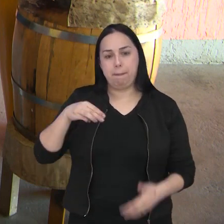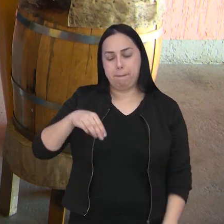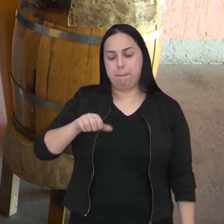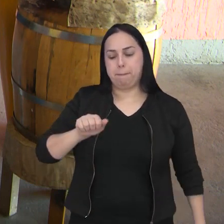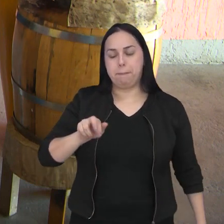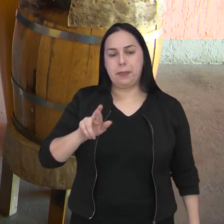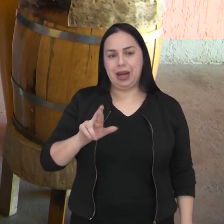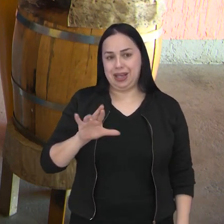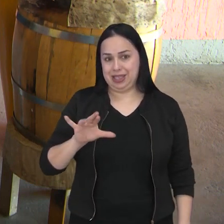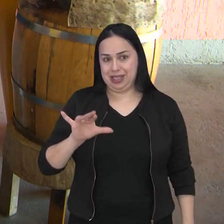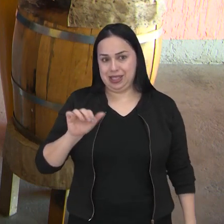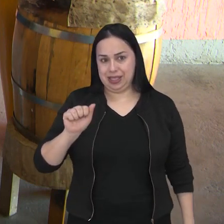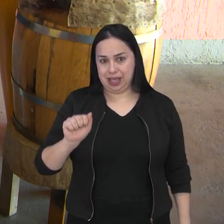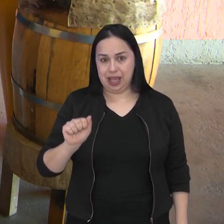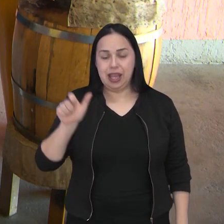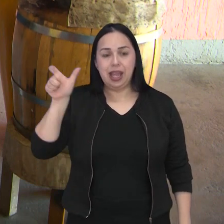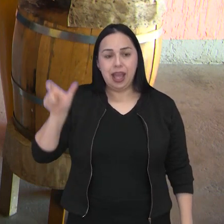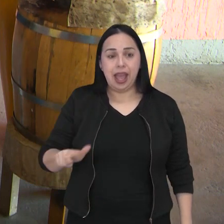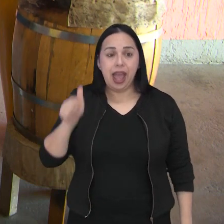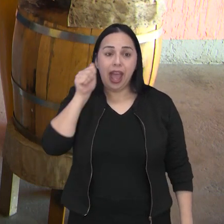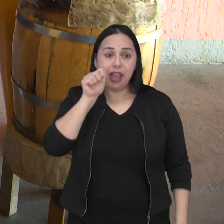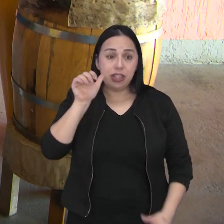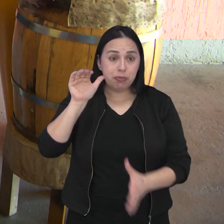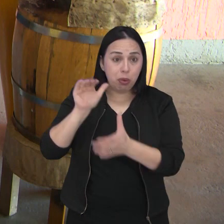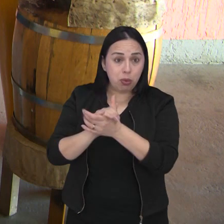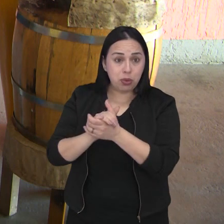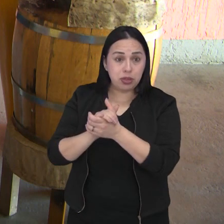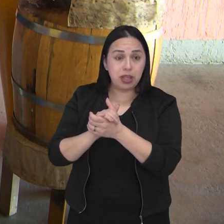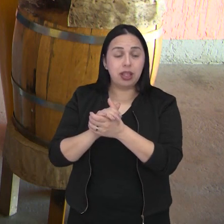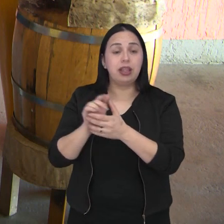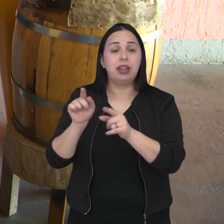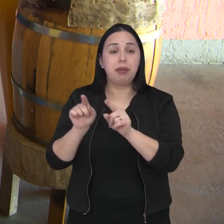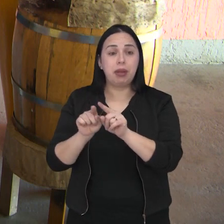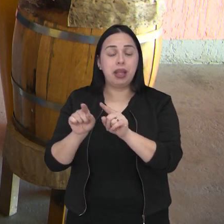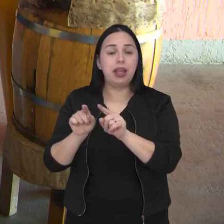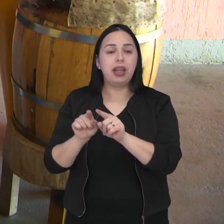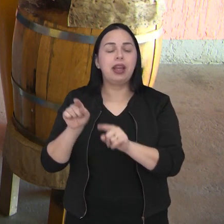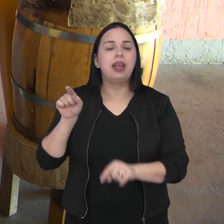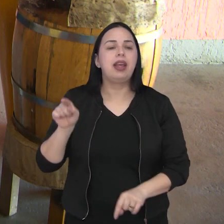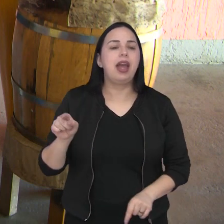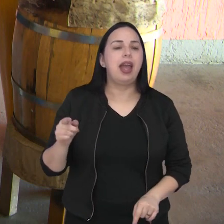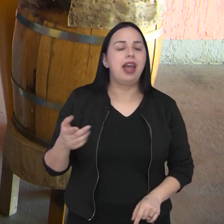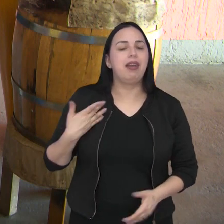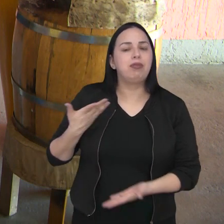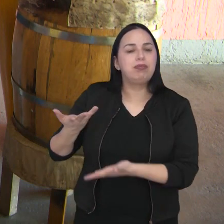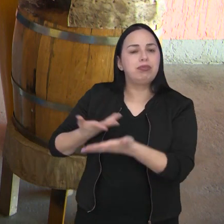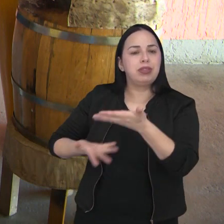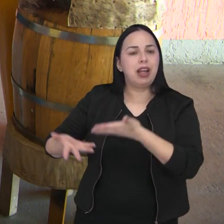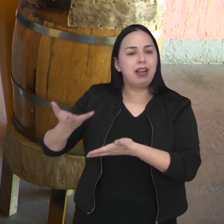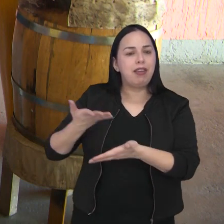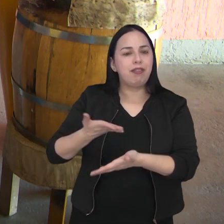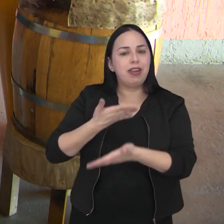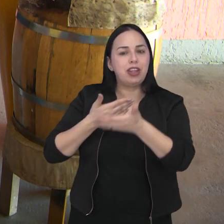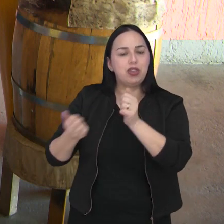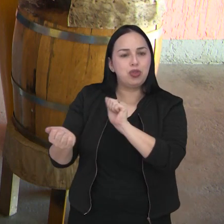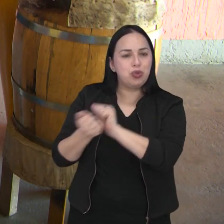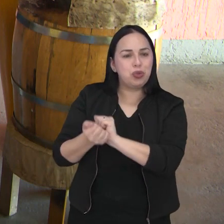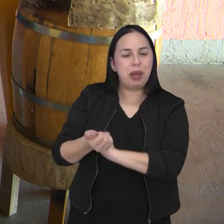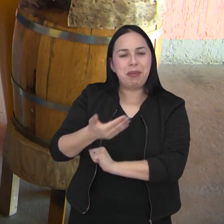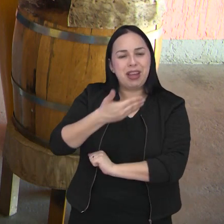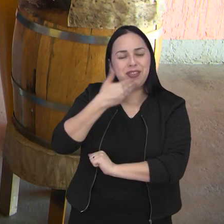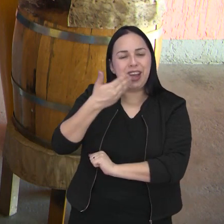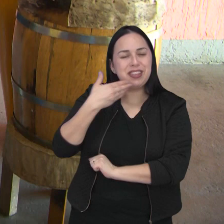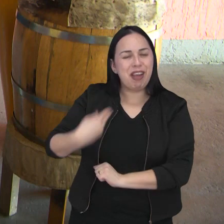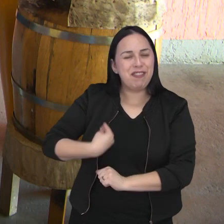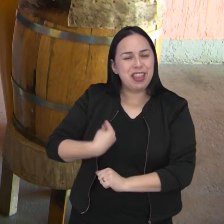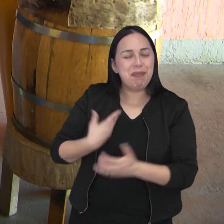preconceito. O Laudeni, eu comentei da Márcia, né? A Márcia é a esposa do Laudeni. Ela é sua parceira de vida e também parceira de jongo. É mais